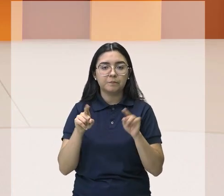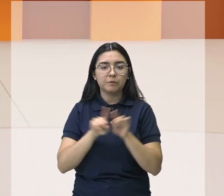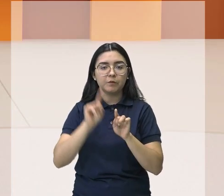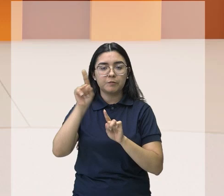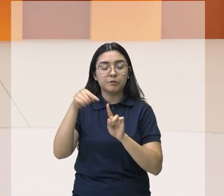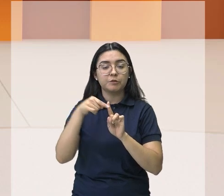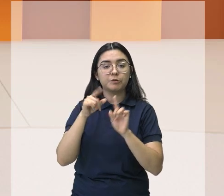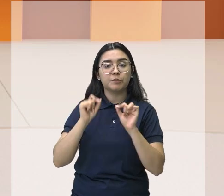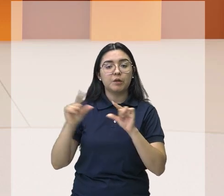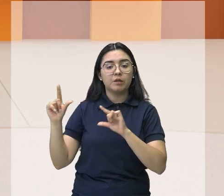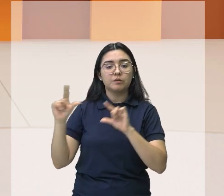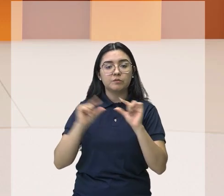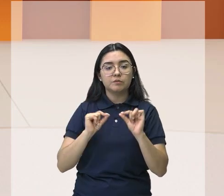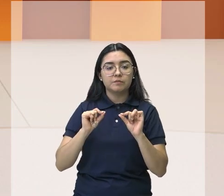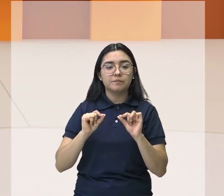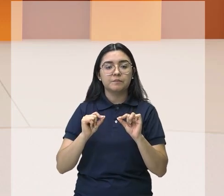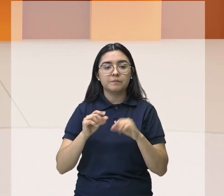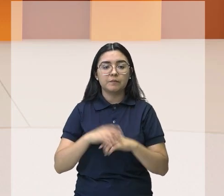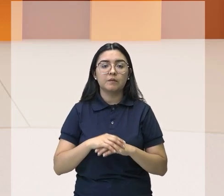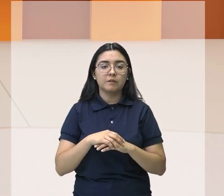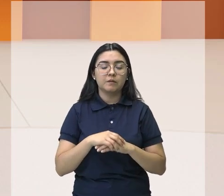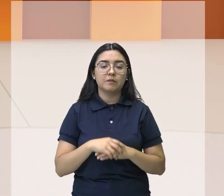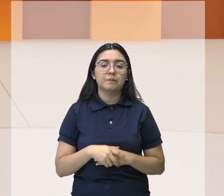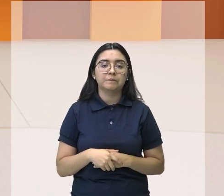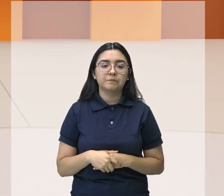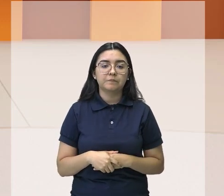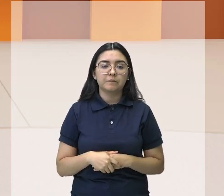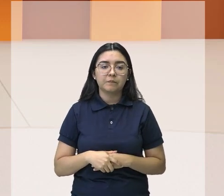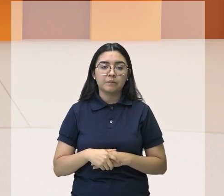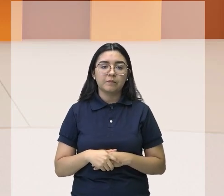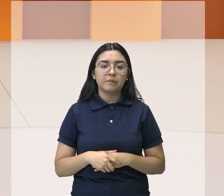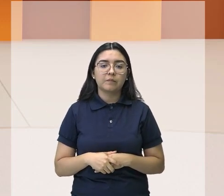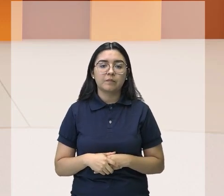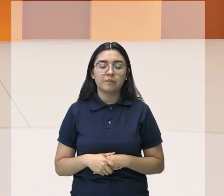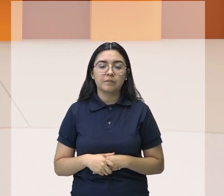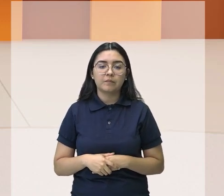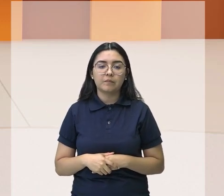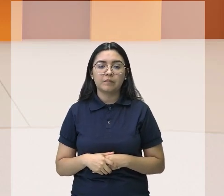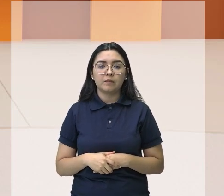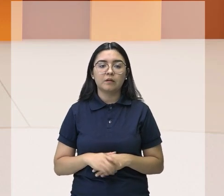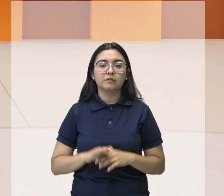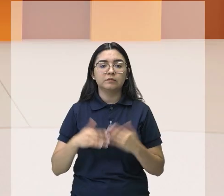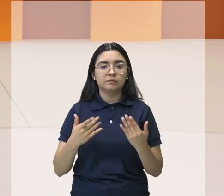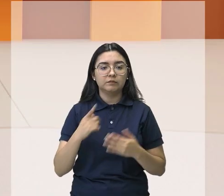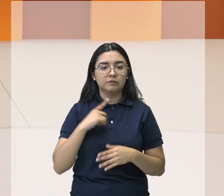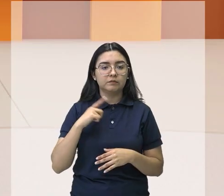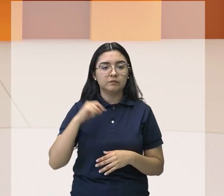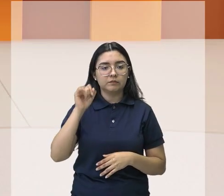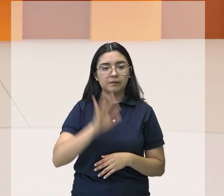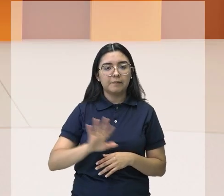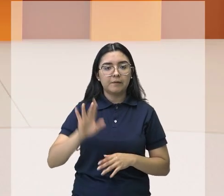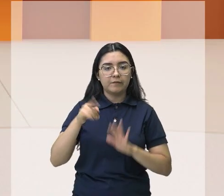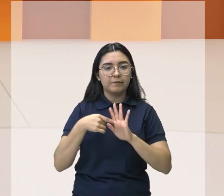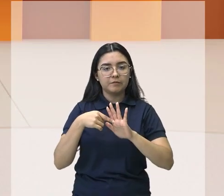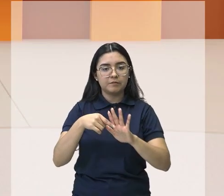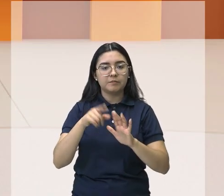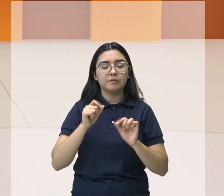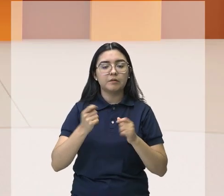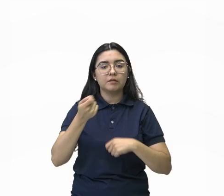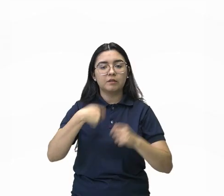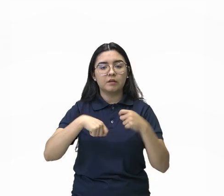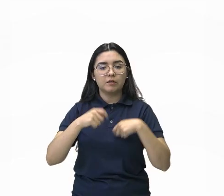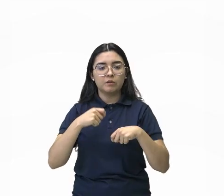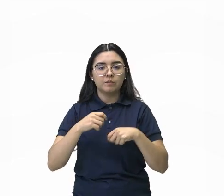visa reduzir o desperdício. Temos aqui uma imagem que nós podemos mostrar para vocês da